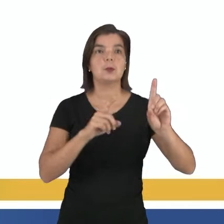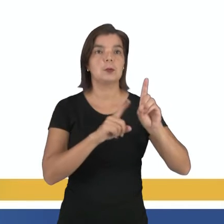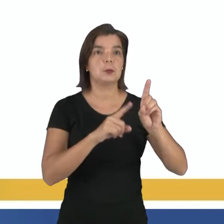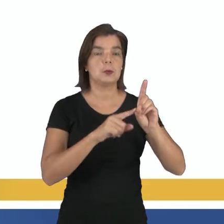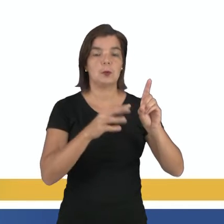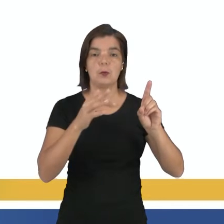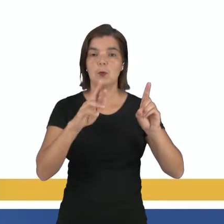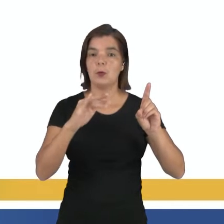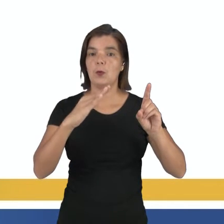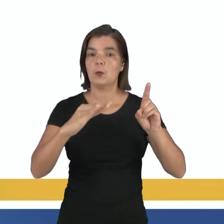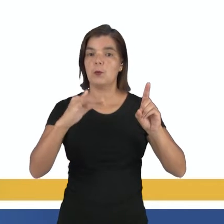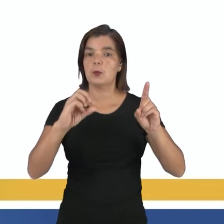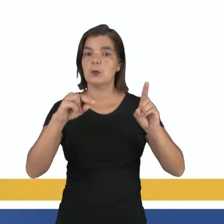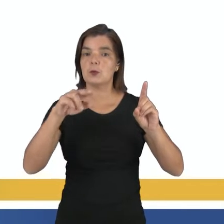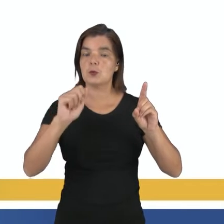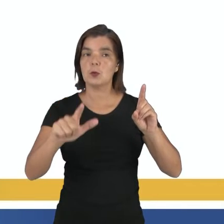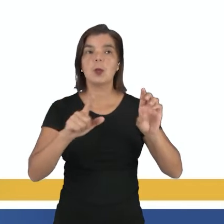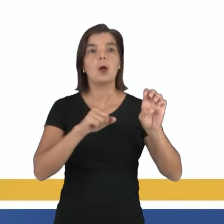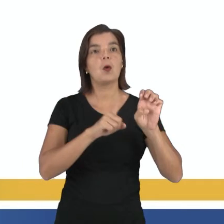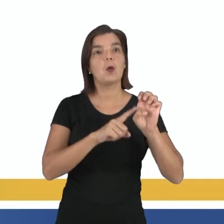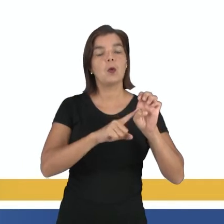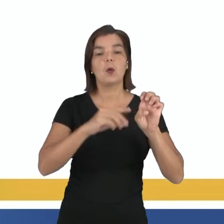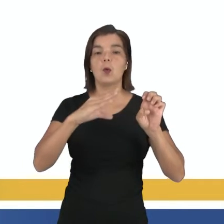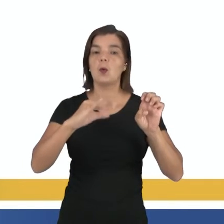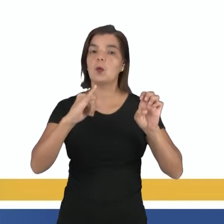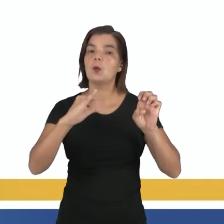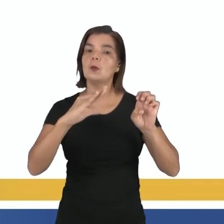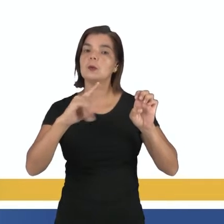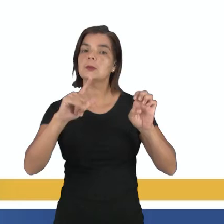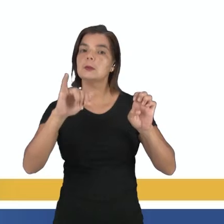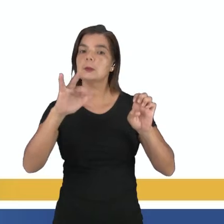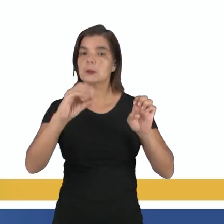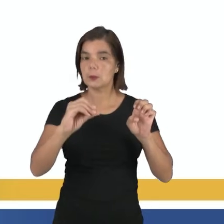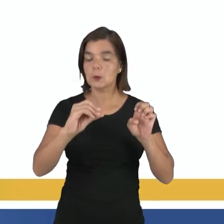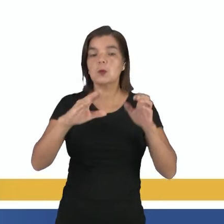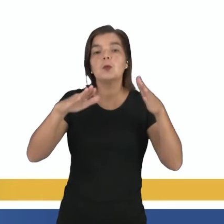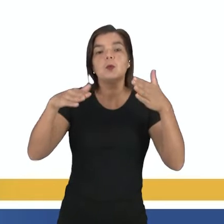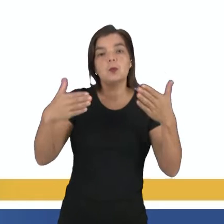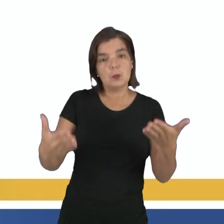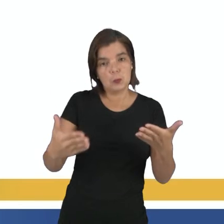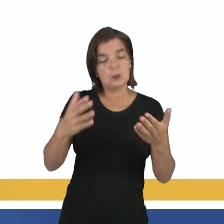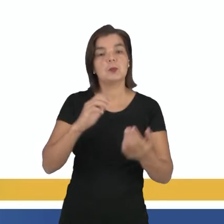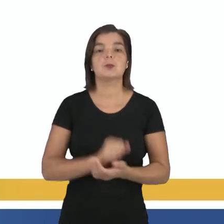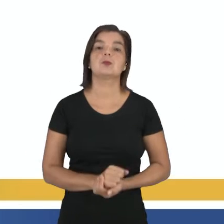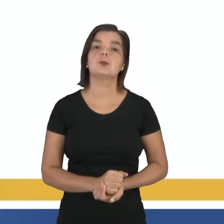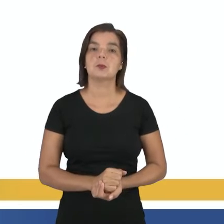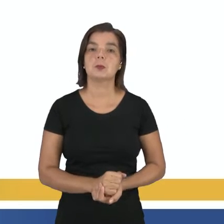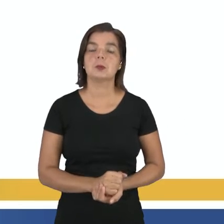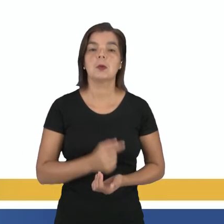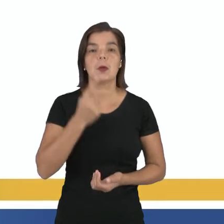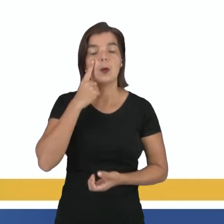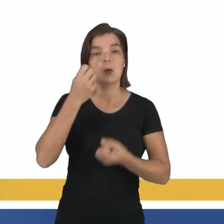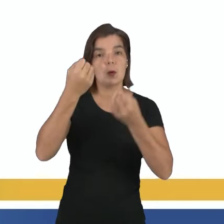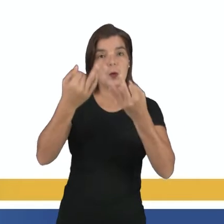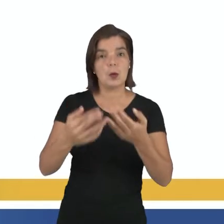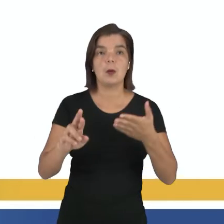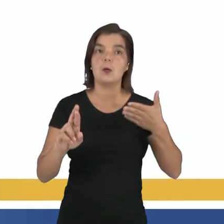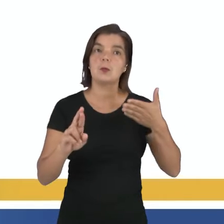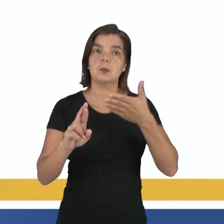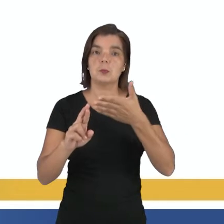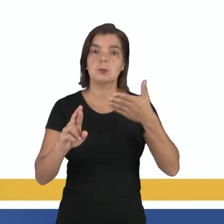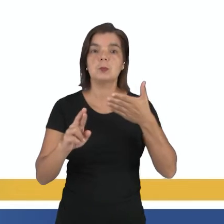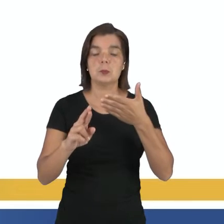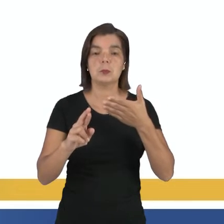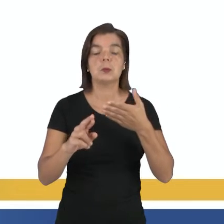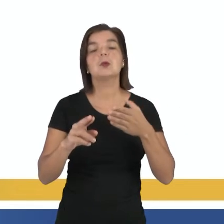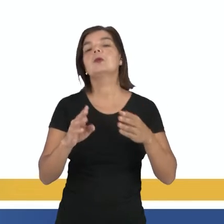D. Friccional. Ou E. Cíclico. Como nós vimos, o nosso conceito ele se refere ao